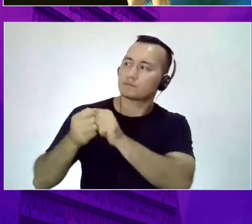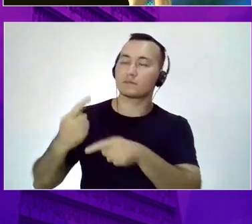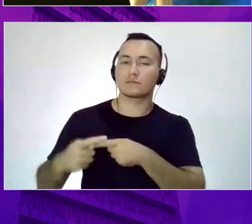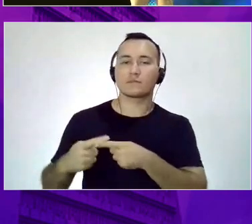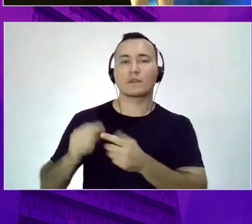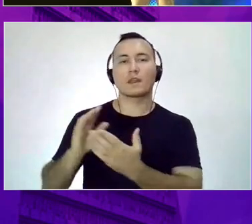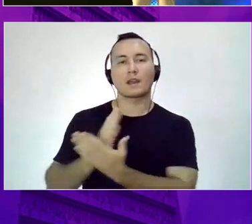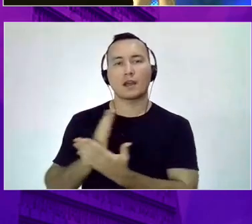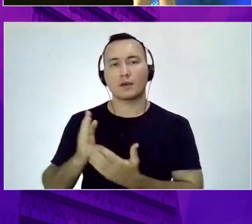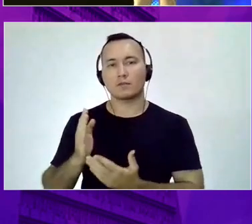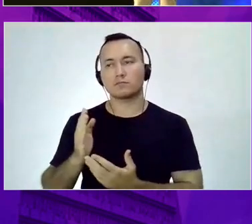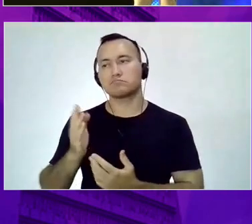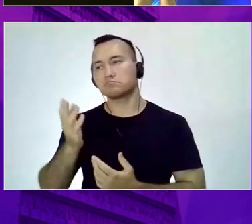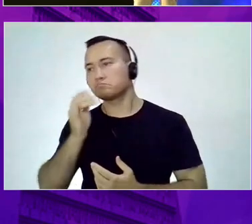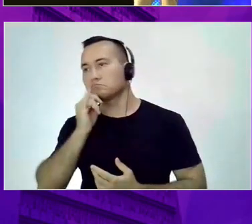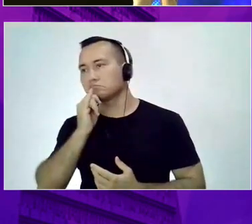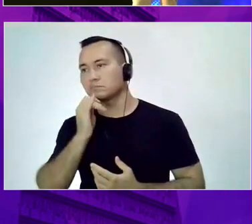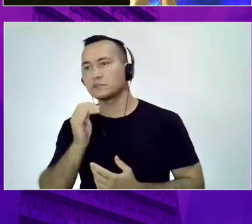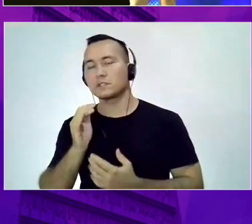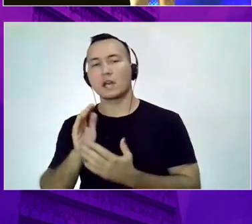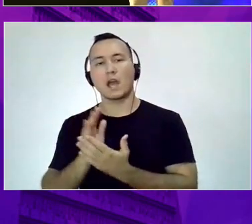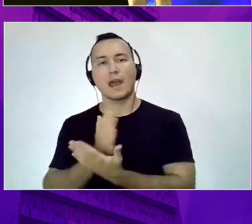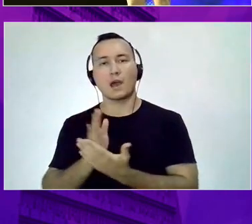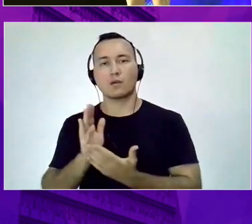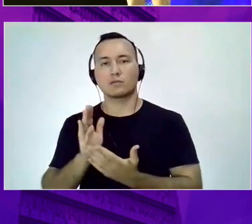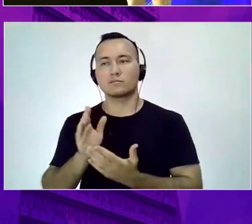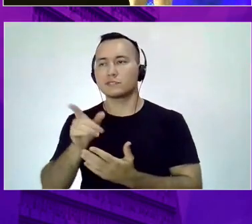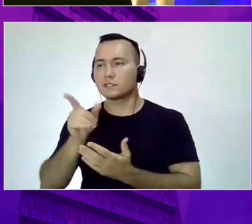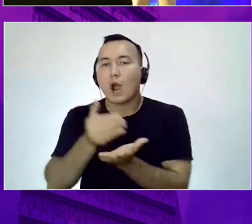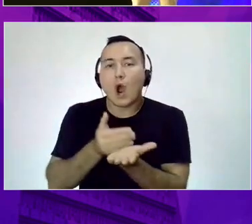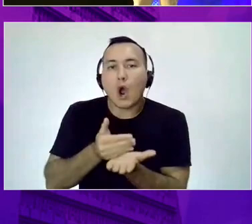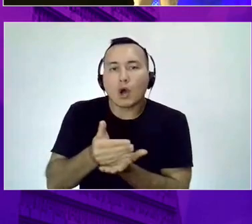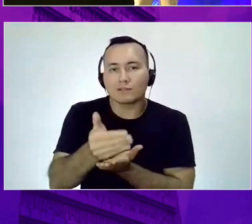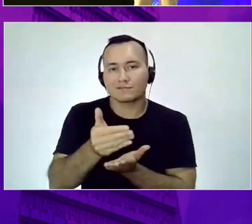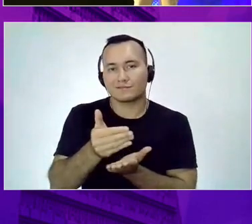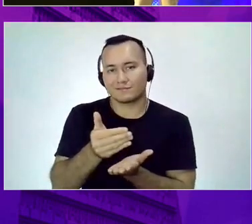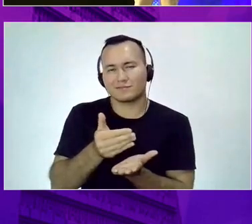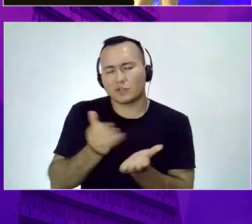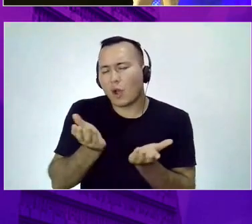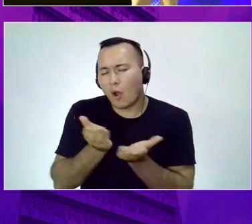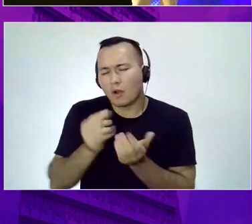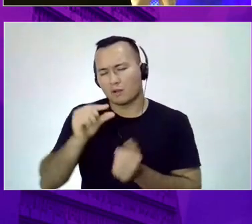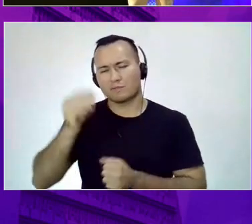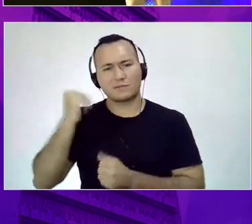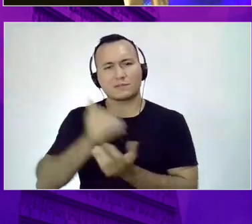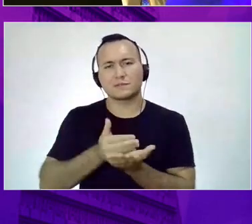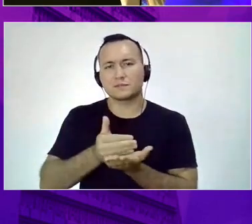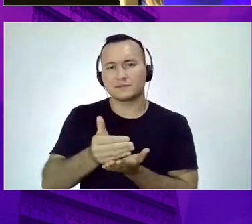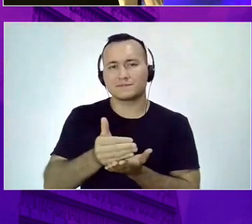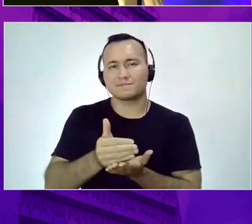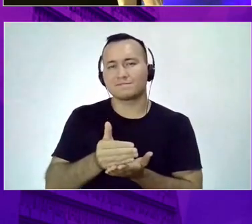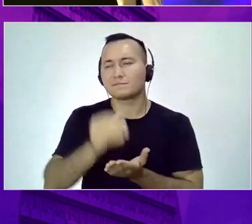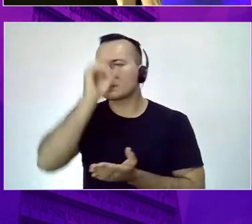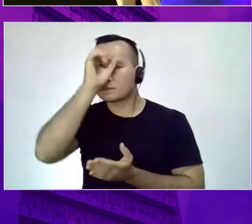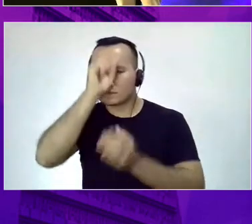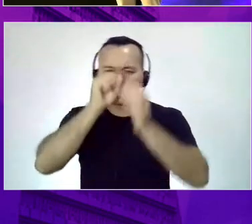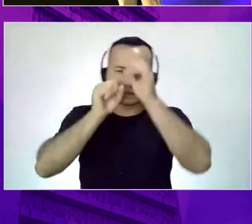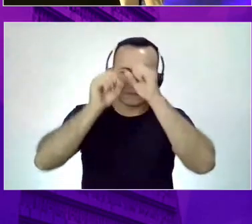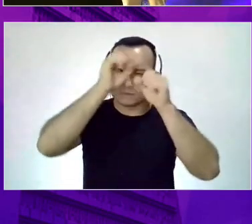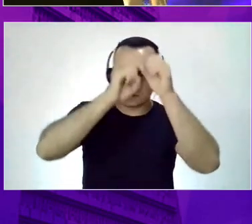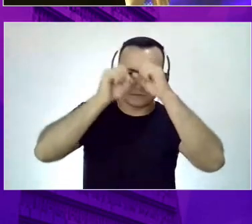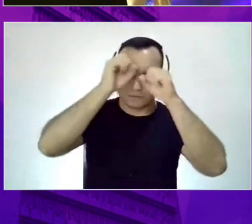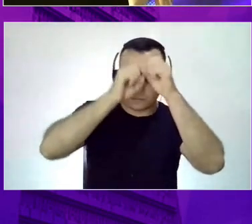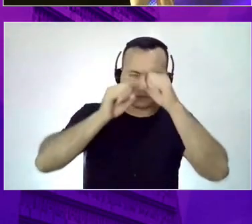um shadow, que a gente chama, que é uma pessoa que está começando na carreira, uma pessoa ainda que está aprendendo mais do que um júnior,